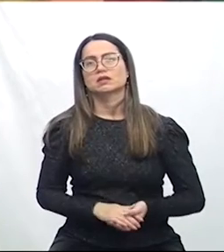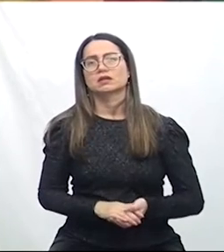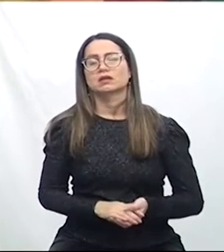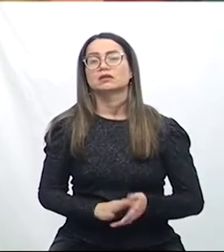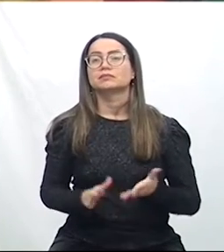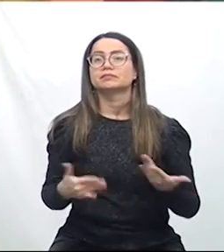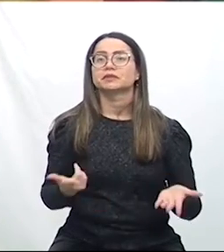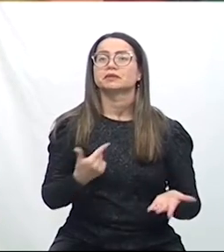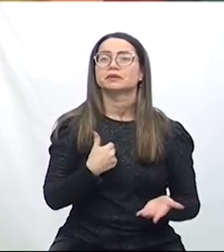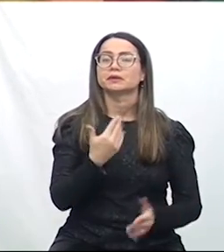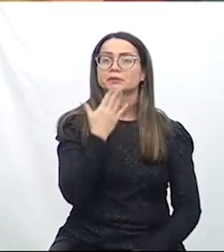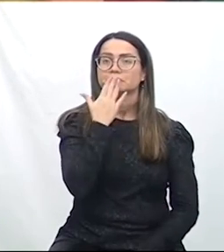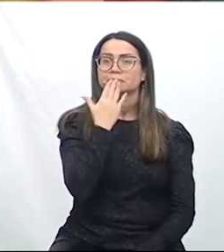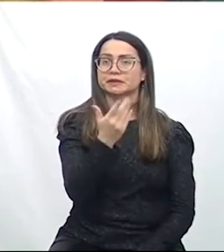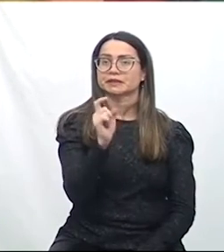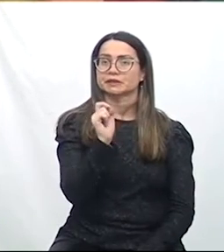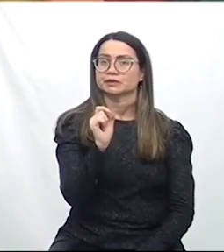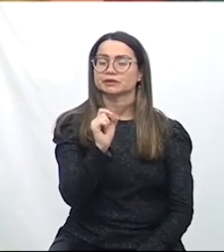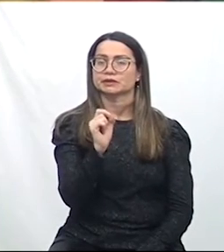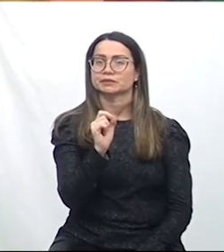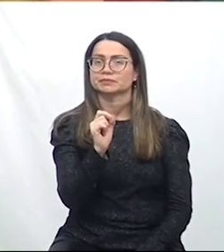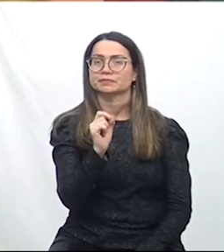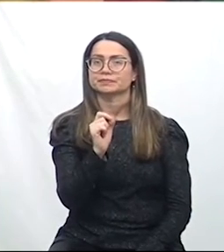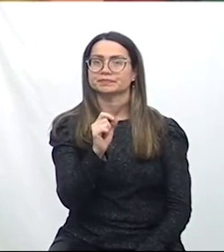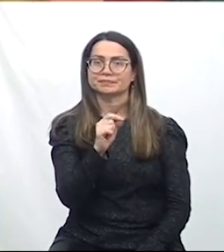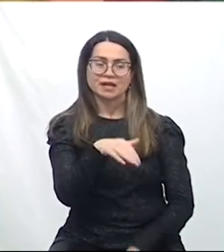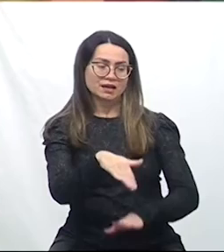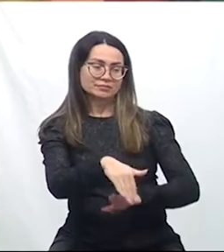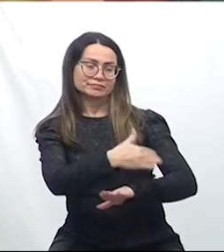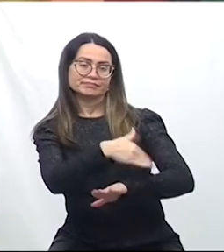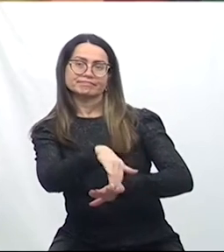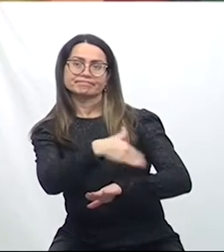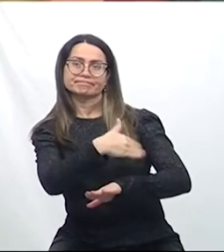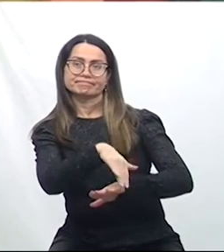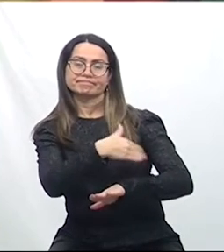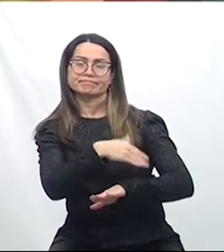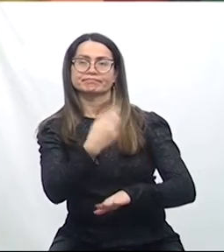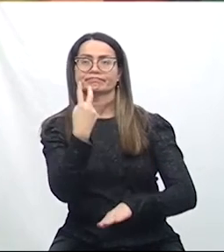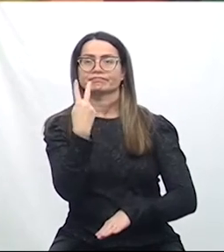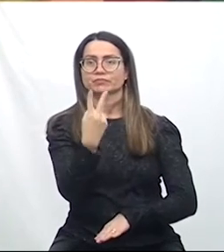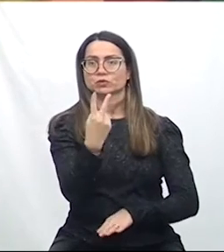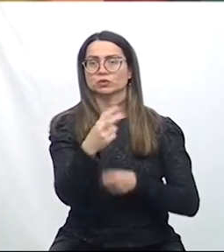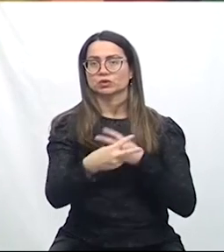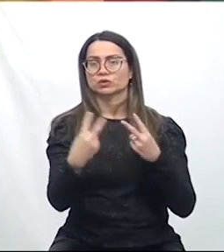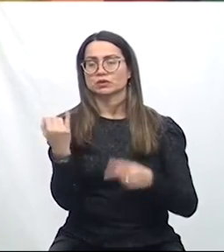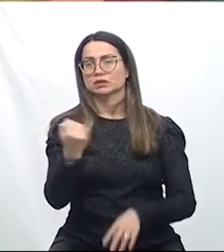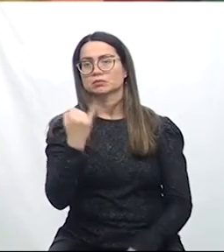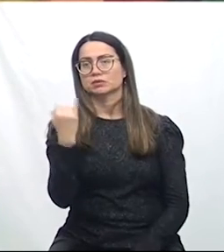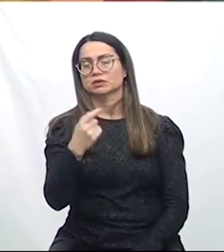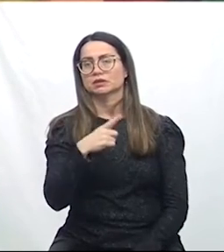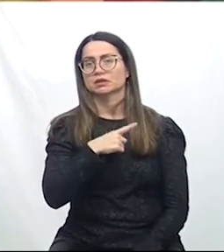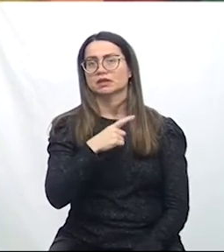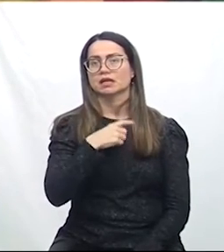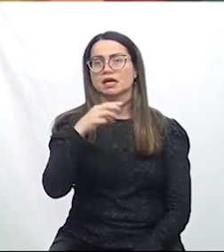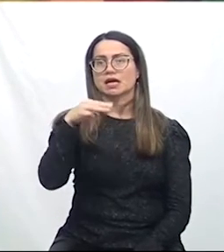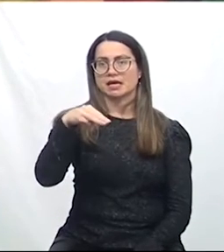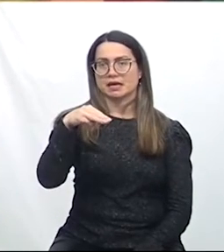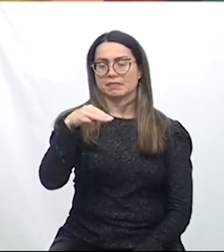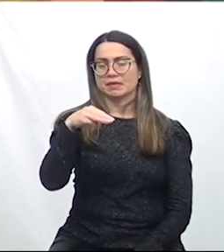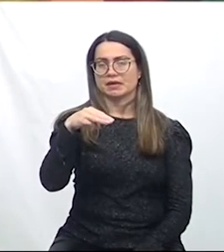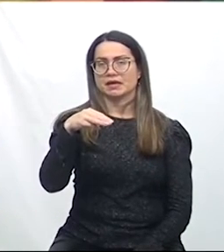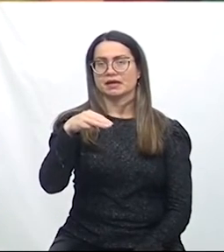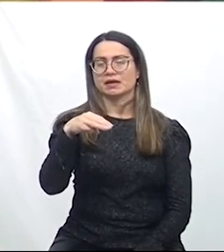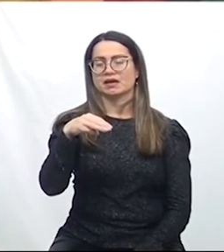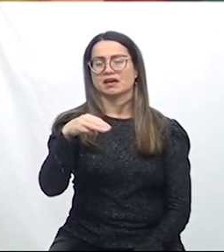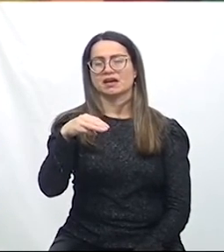porque esta via, ela tem dois equipamentos muito importantes nessa via. Nós temos a M Master Hall, que tem um público